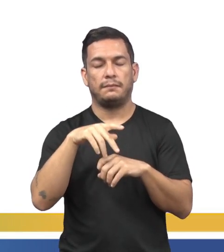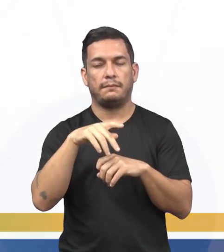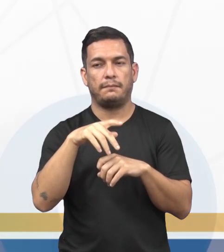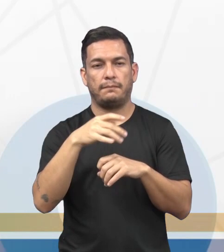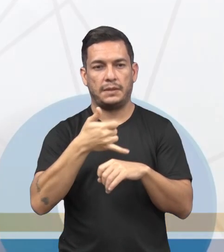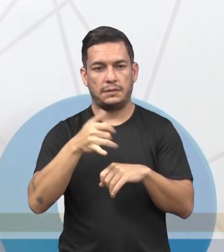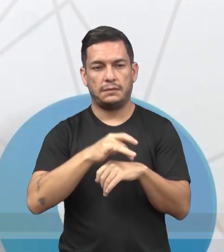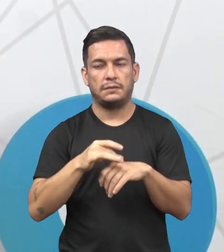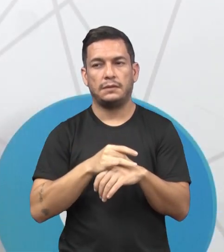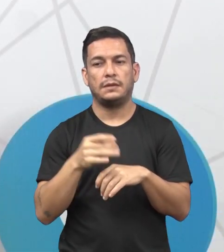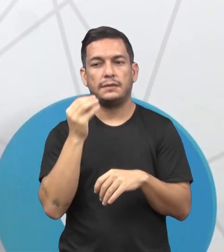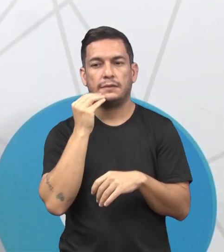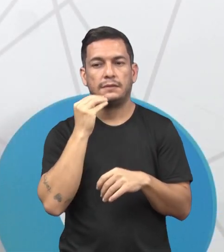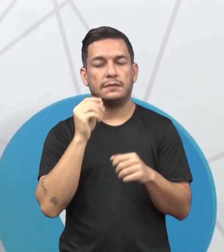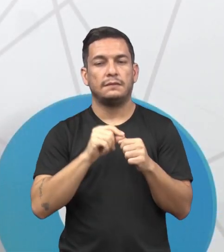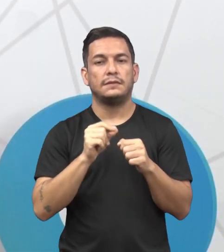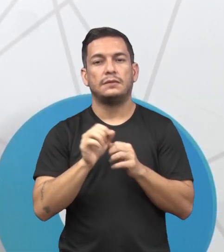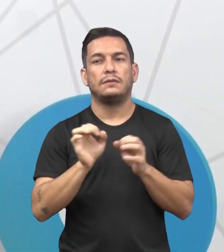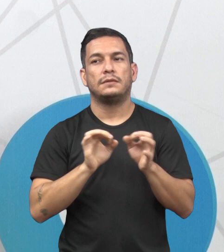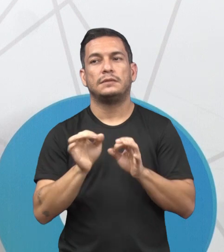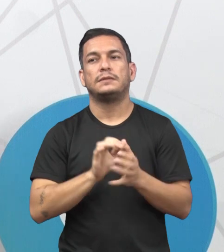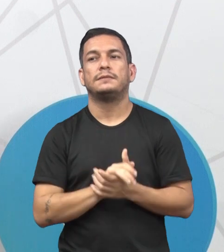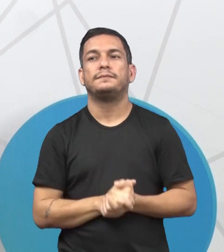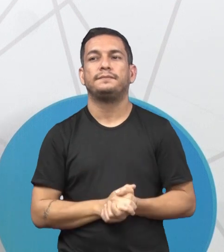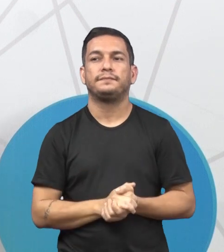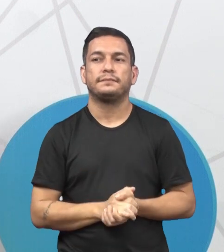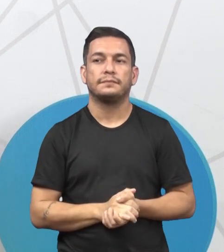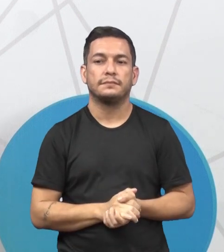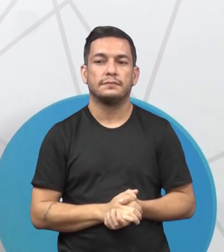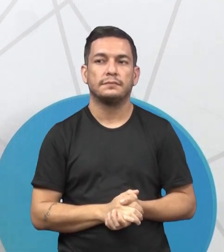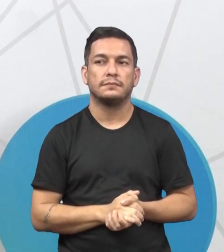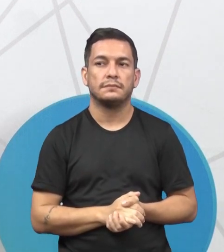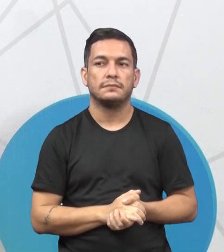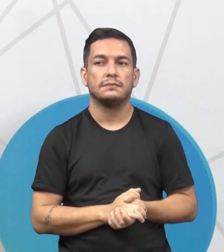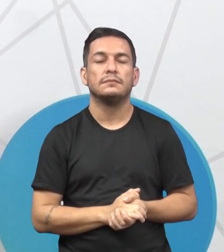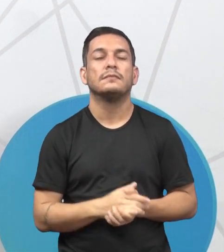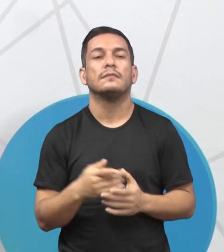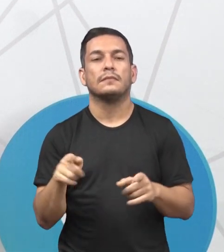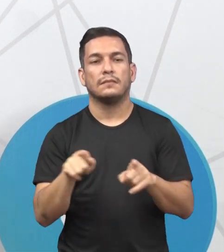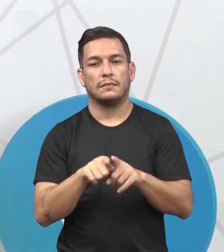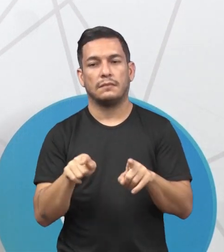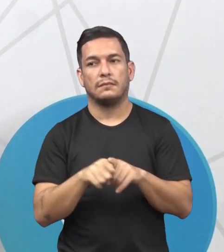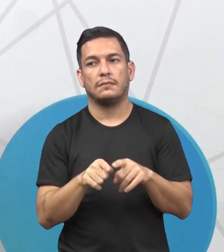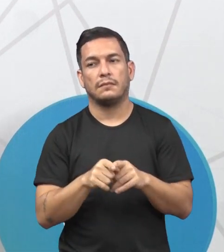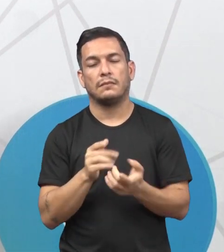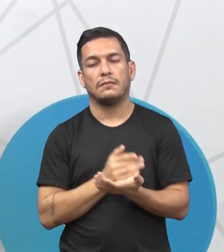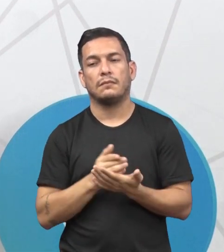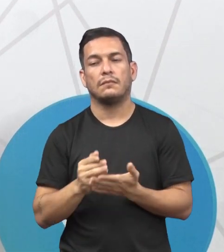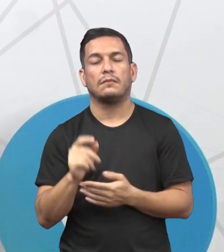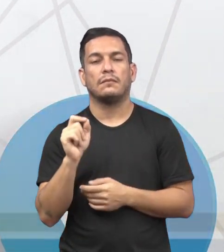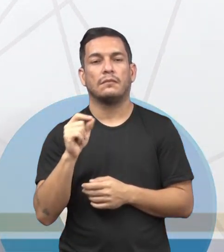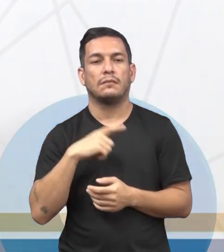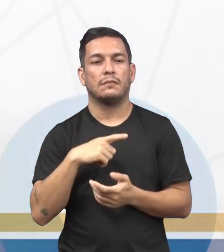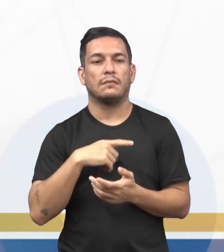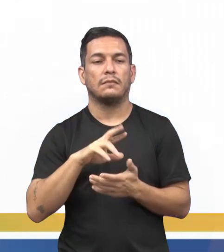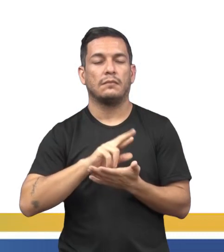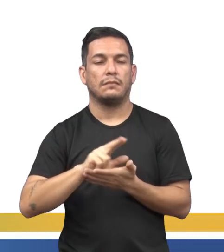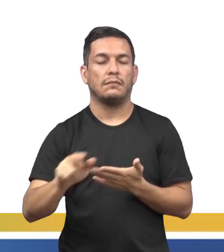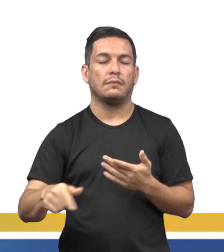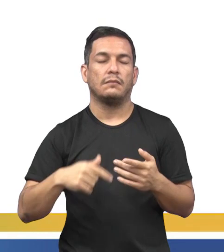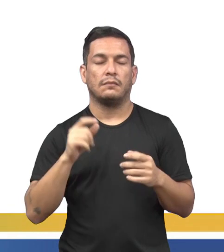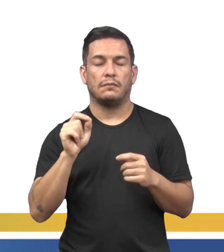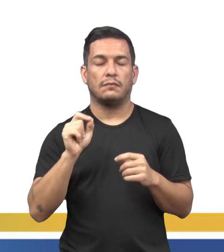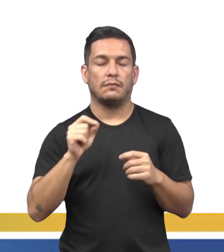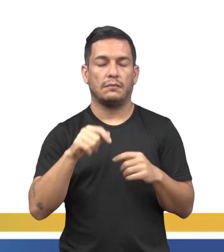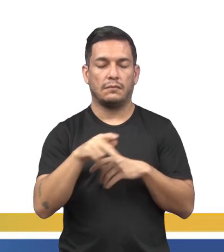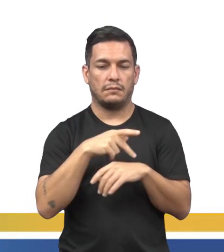buscaram fazer então a sua organização. E, nesse sentido, começou então a ter várias interferências de países